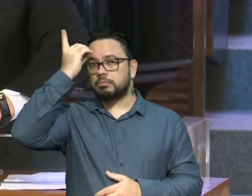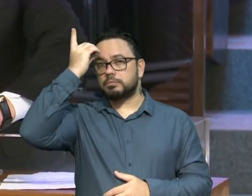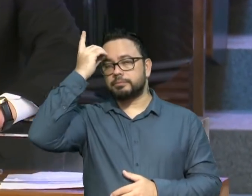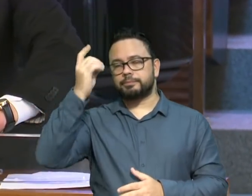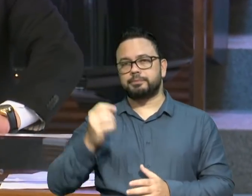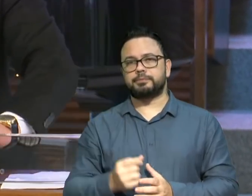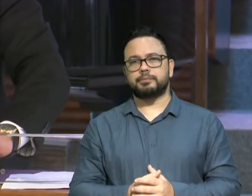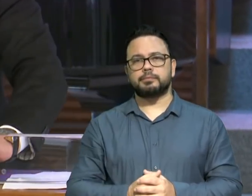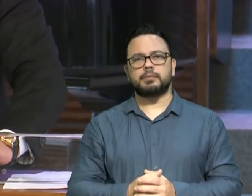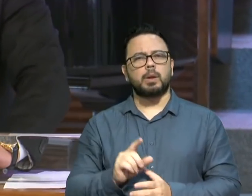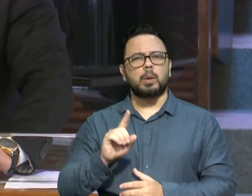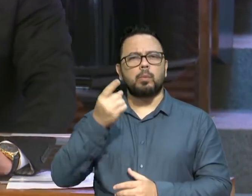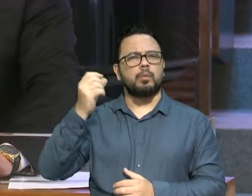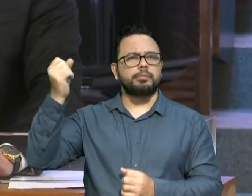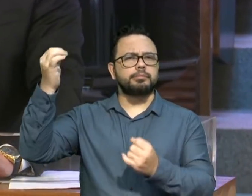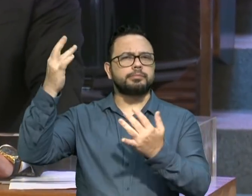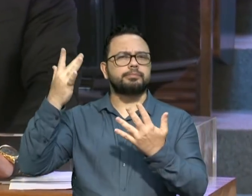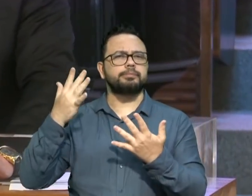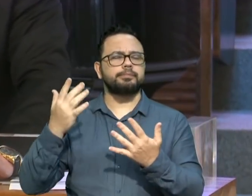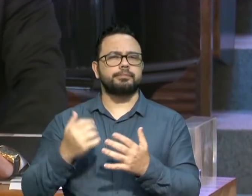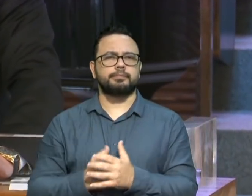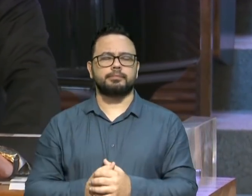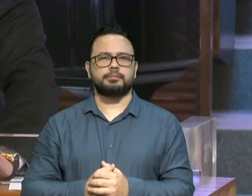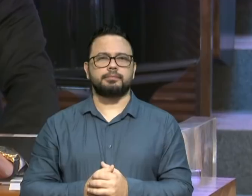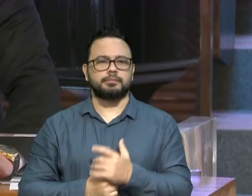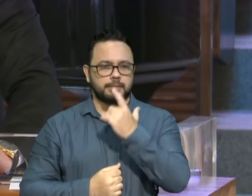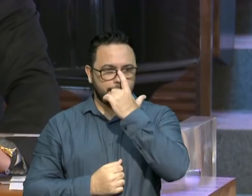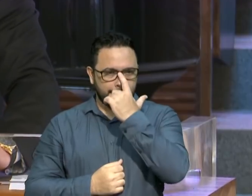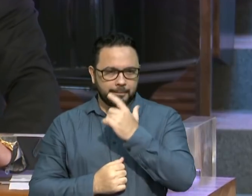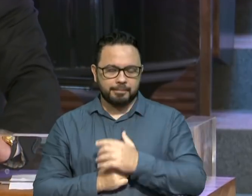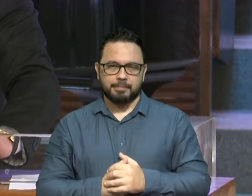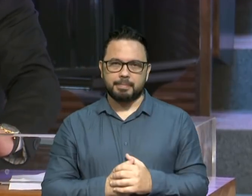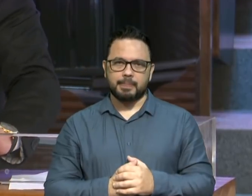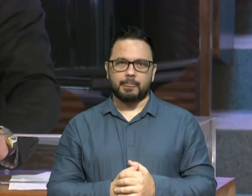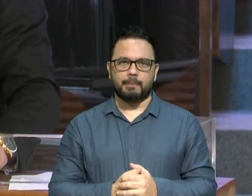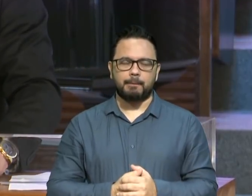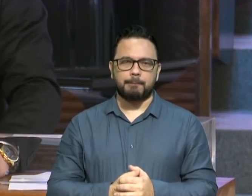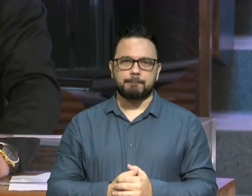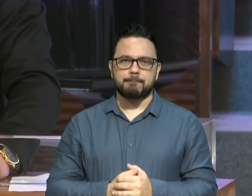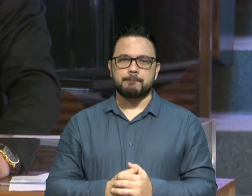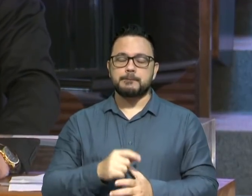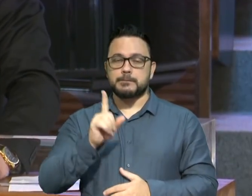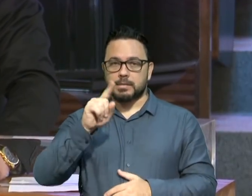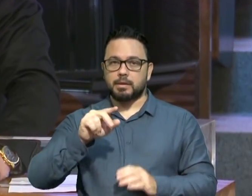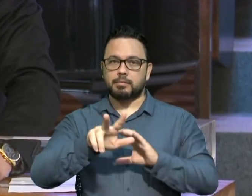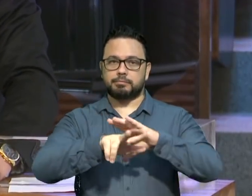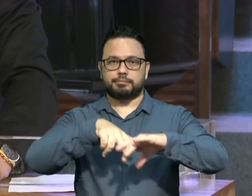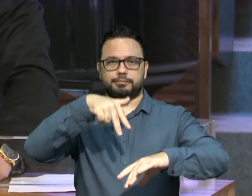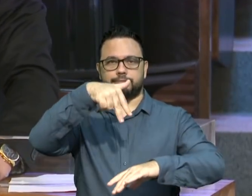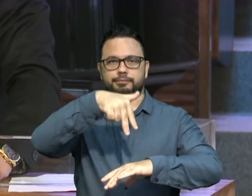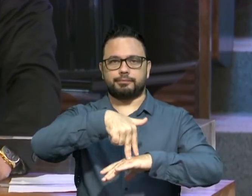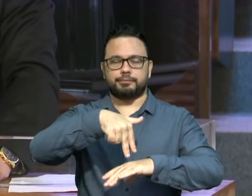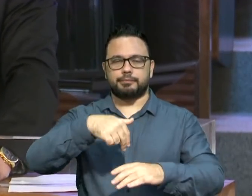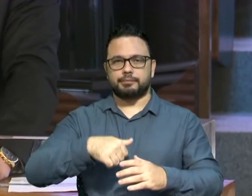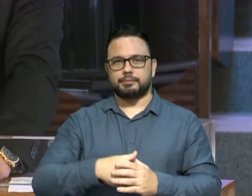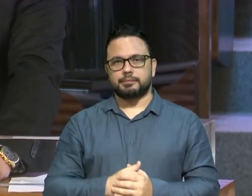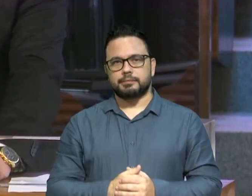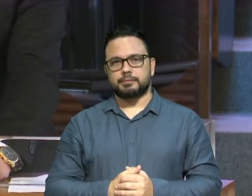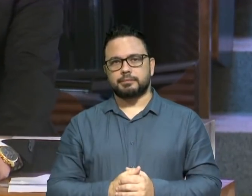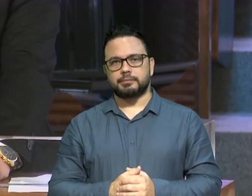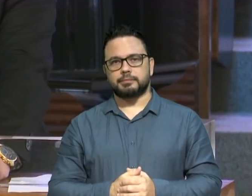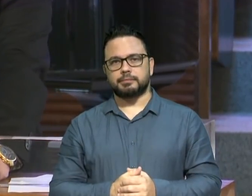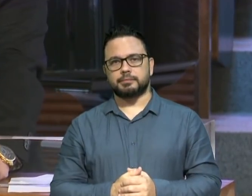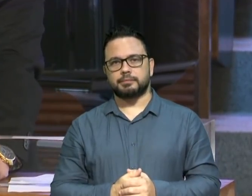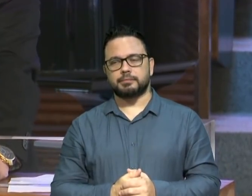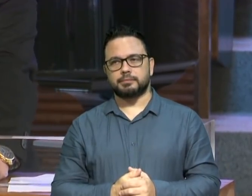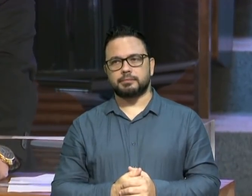é a última bênção e o dom final é a ressurreição o